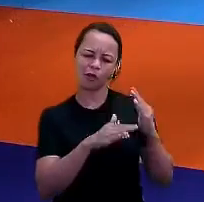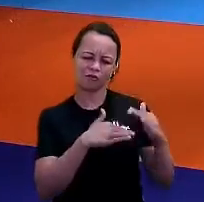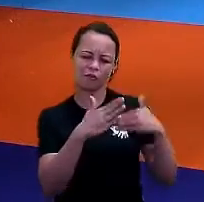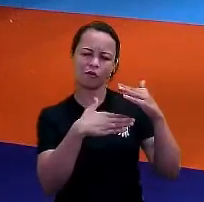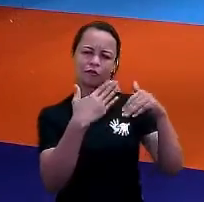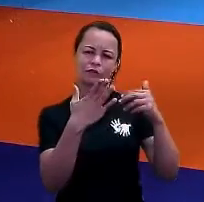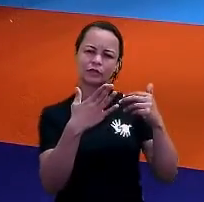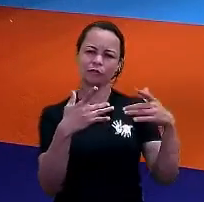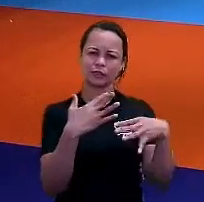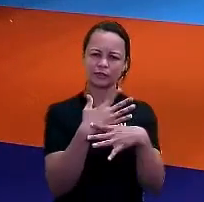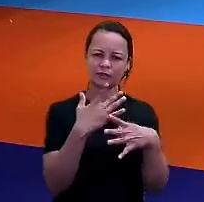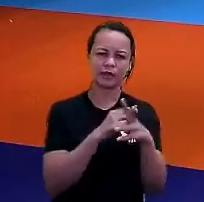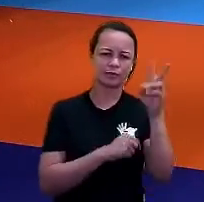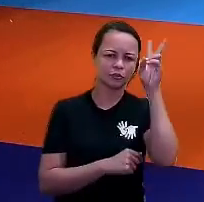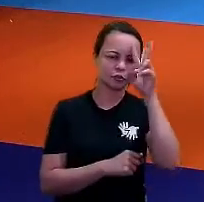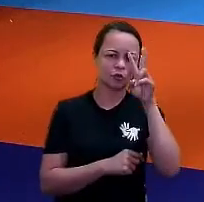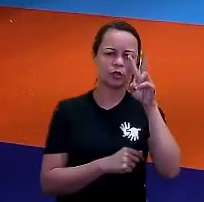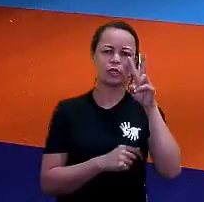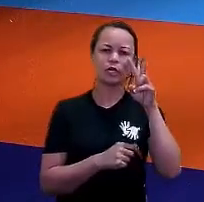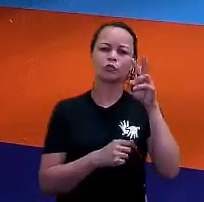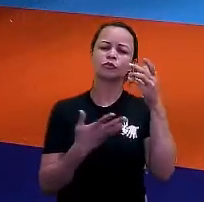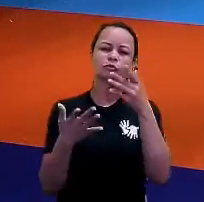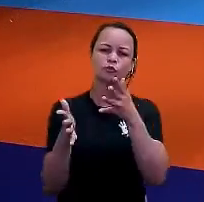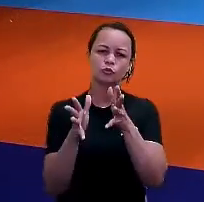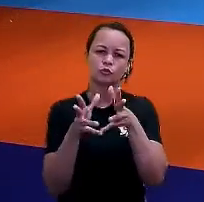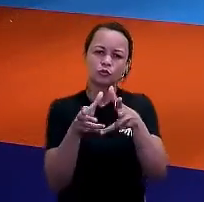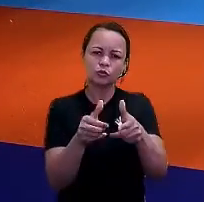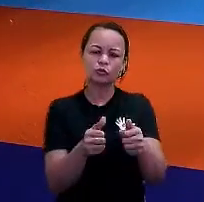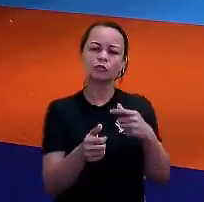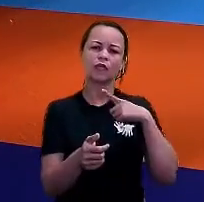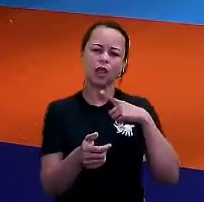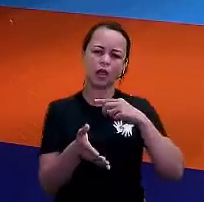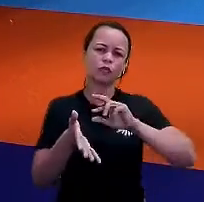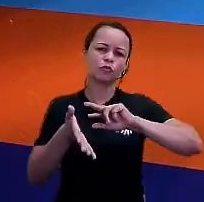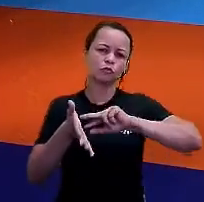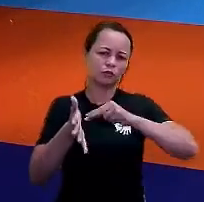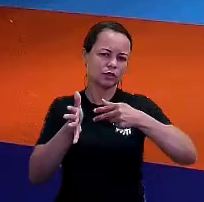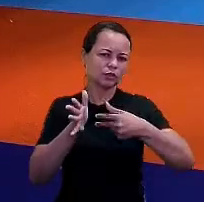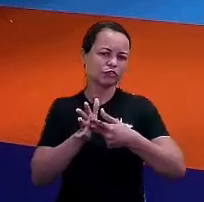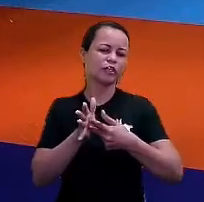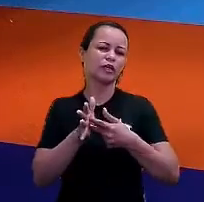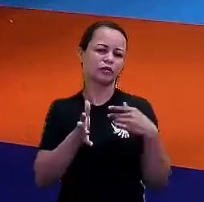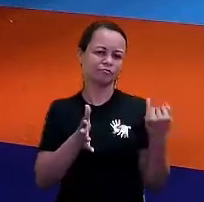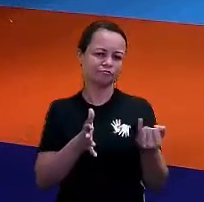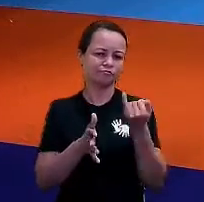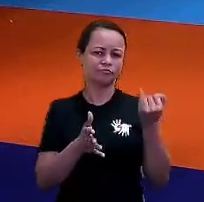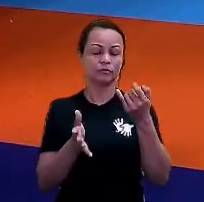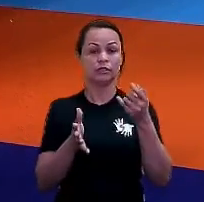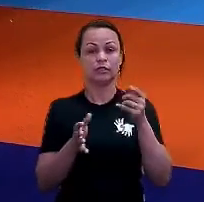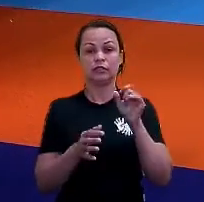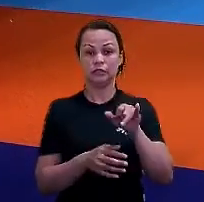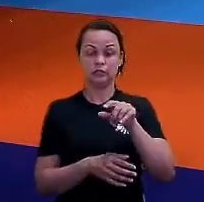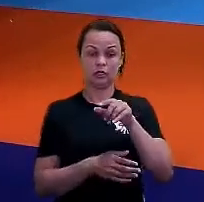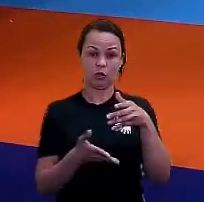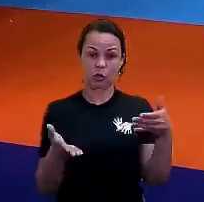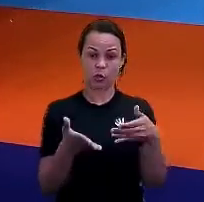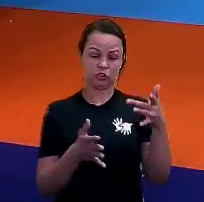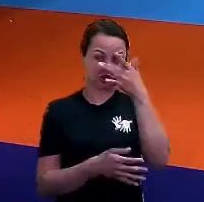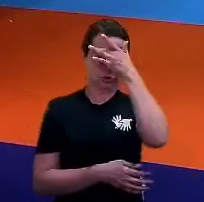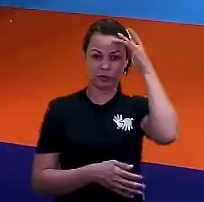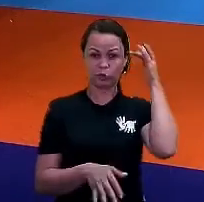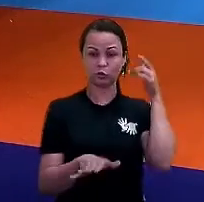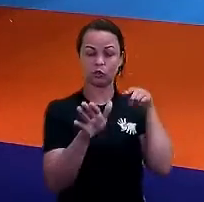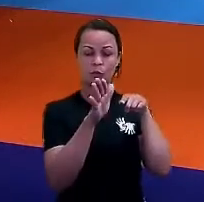tem um significado. E é importante a gente saber, porque se hoje as pessoas perguntarem a vocês por